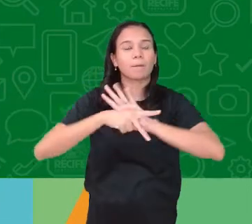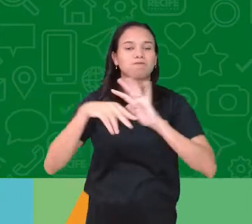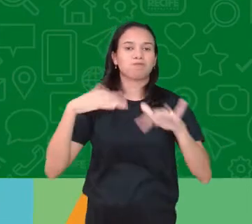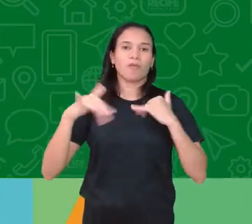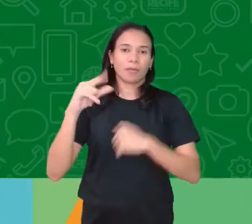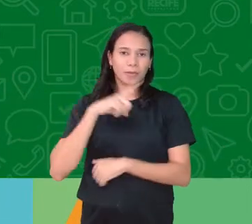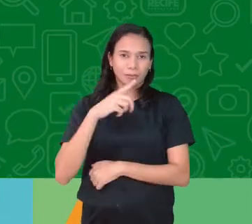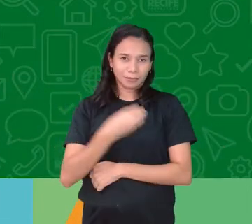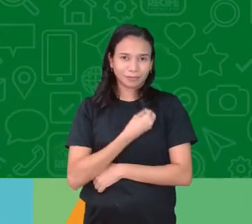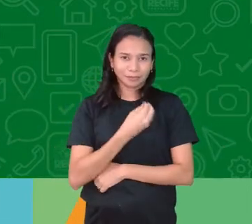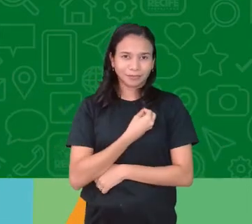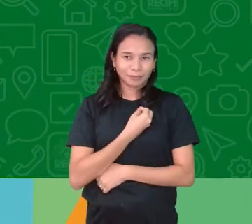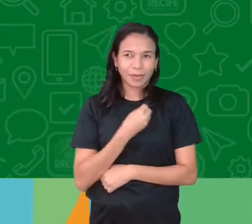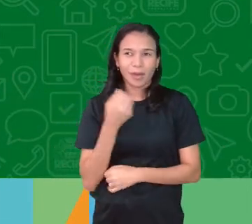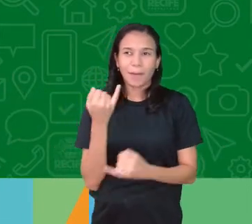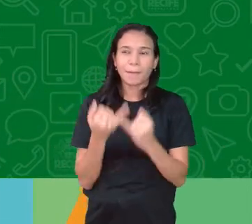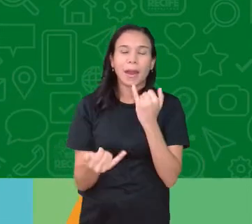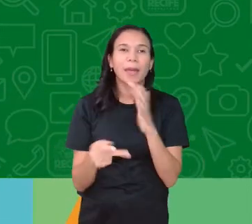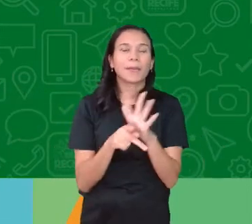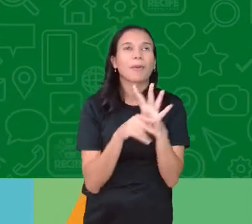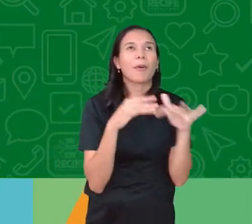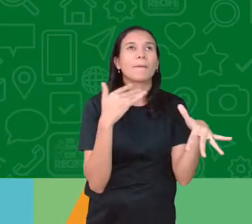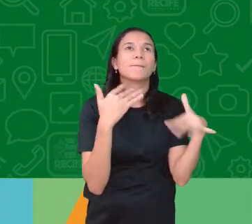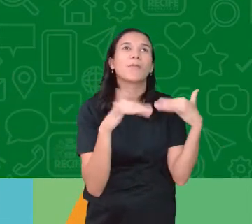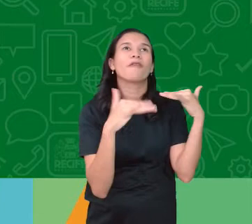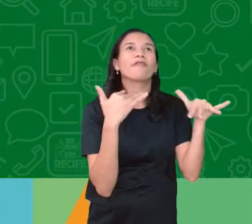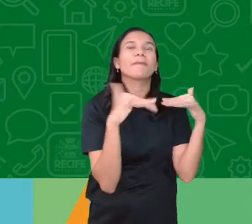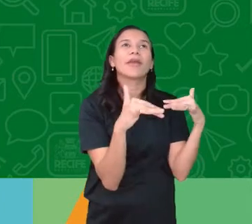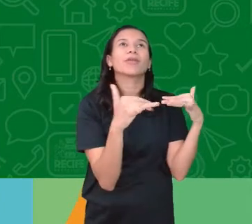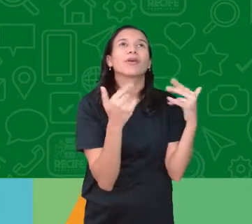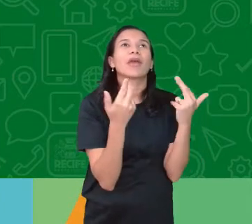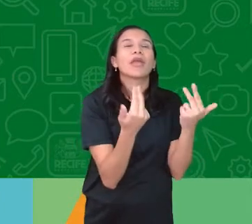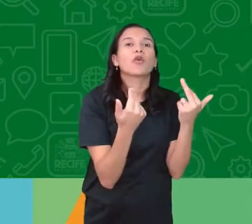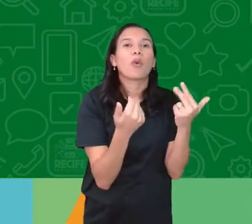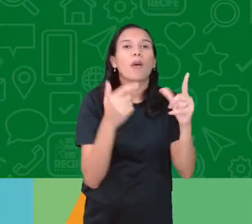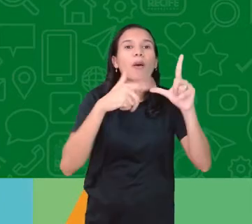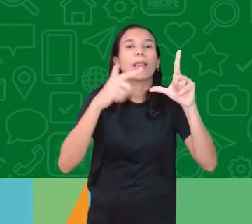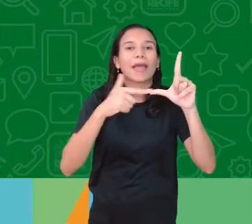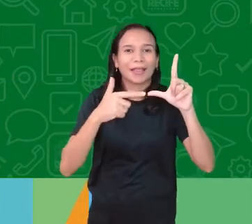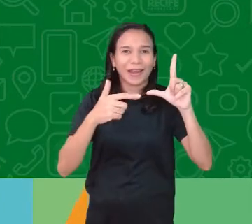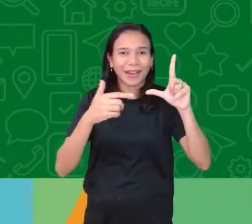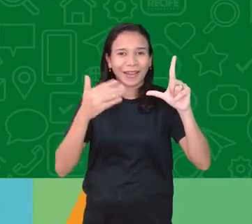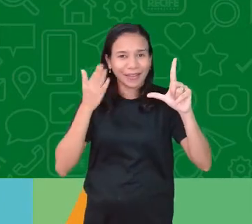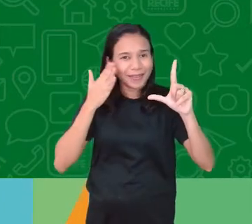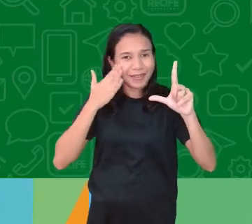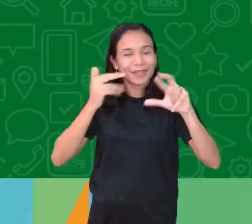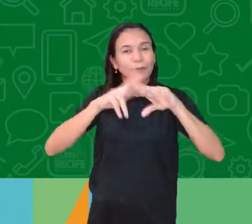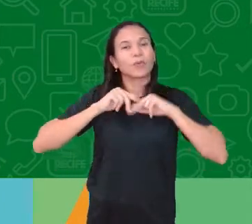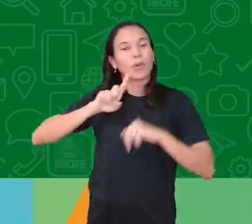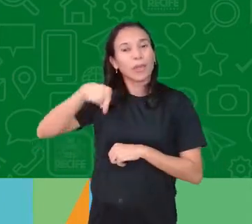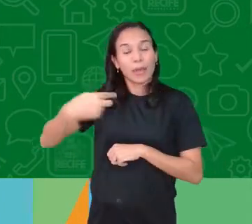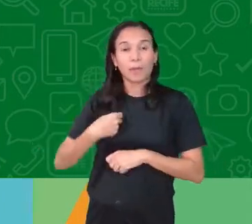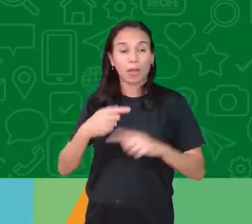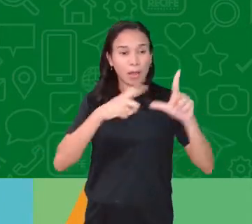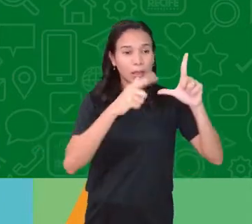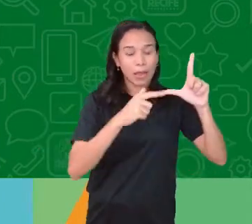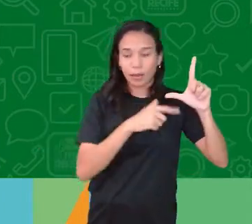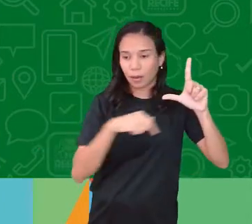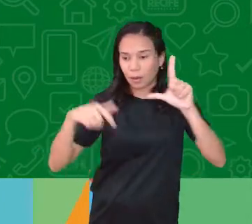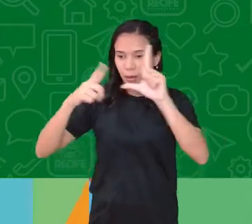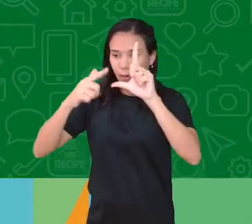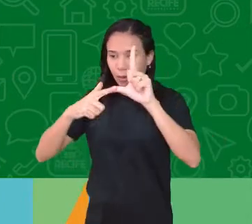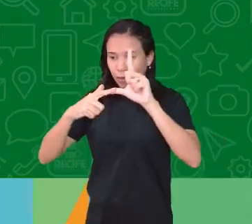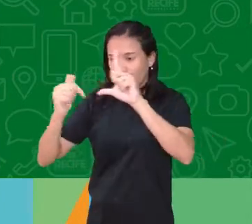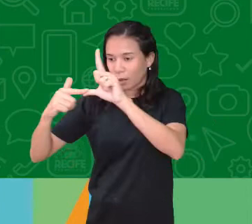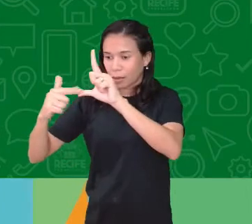tenho. Então é como se um movimento fosse a mesma coisa que uma letra. Então, depois eu junto um movimento com outro,